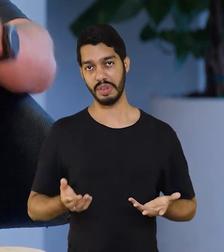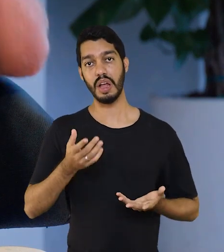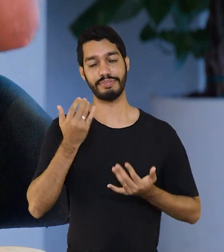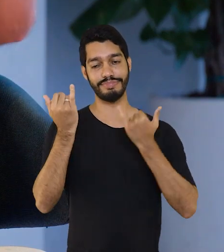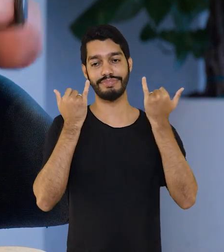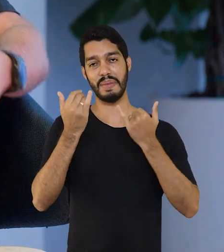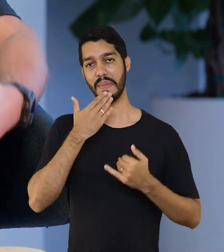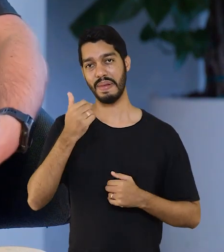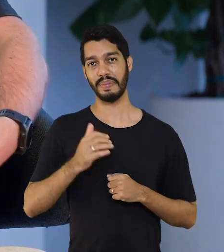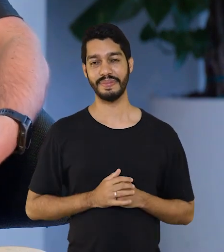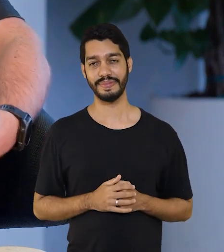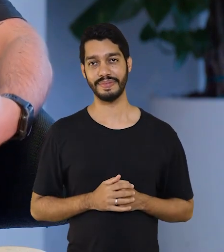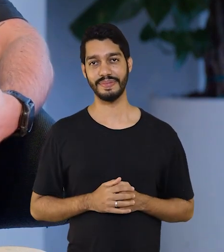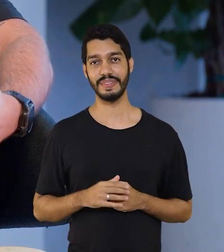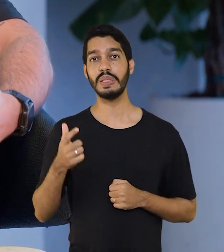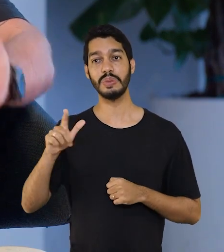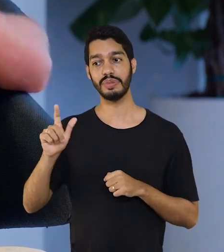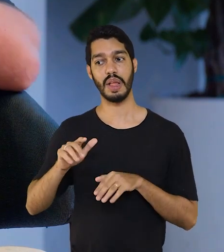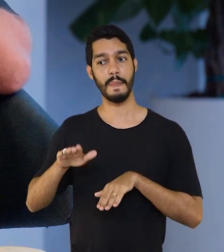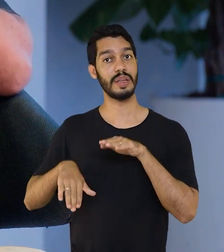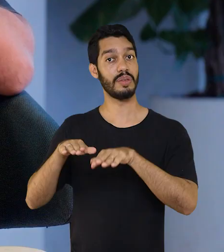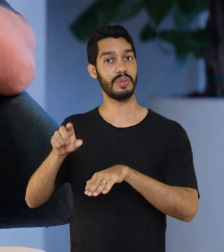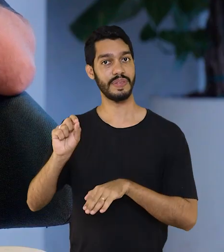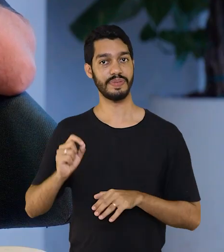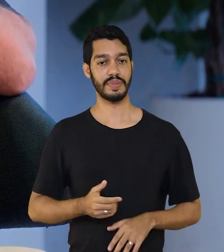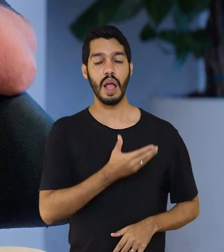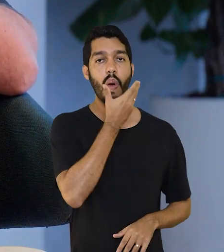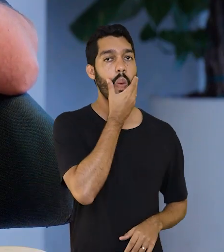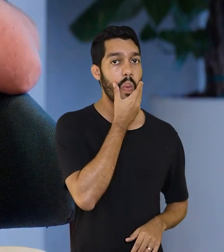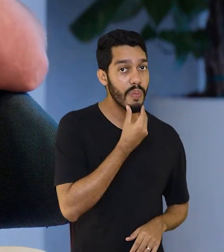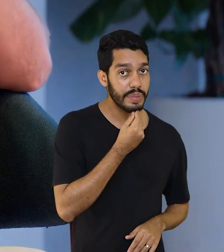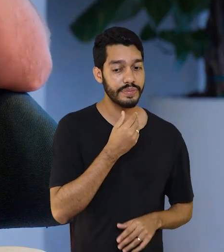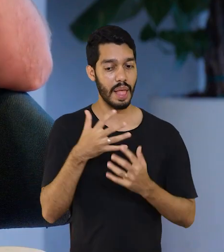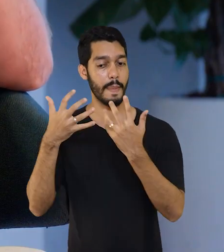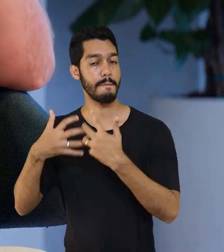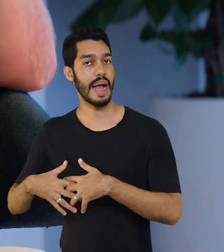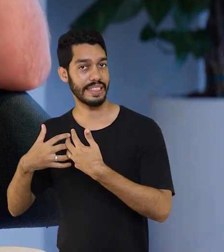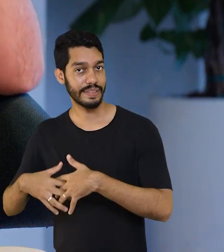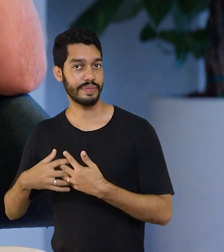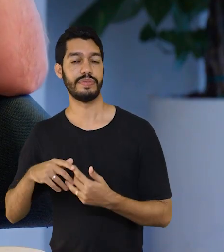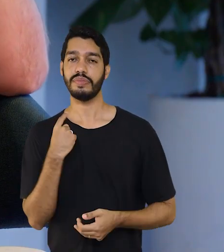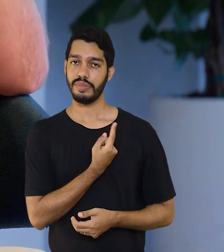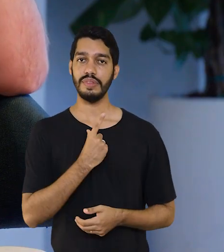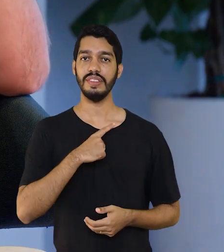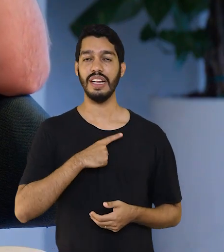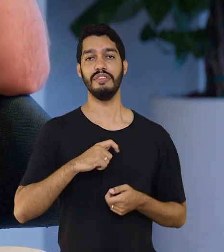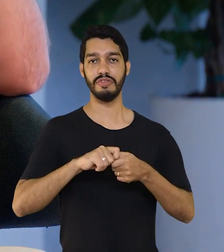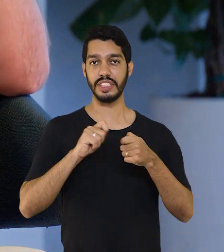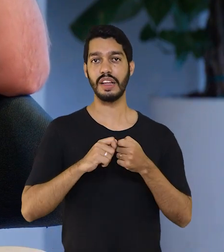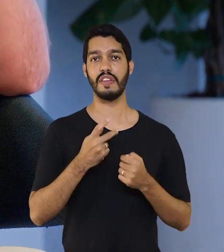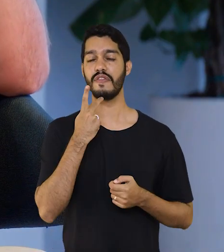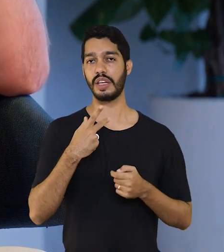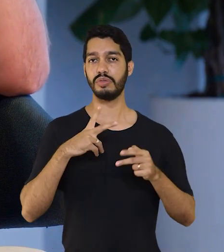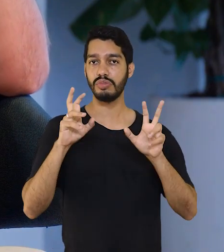E o próximo passo, acho que assim, é essa união perfeita entre homem e máquina. Assim, acho que a gente tem falado muito de